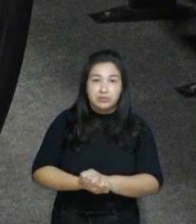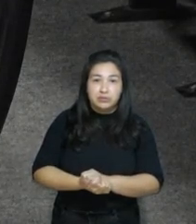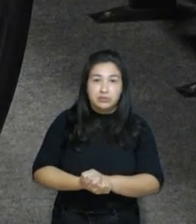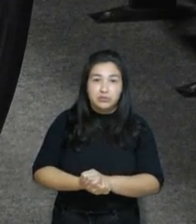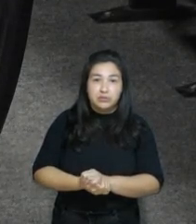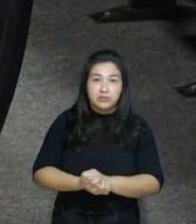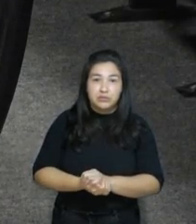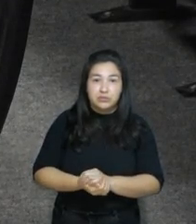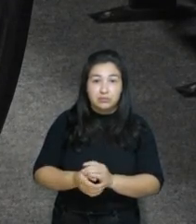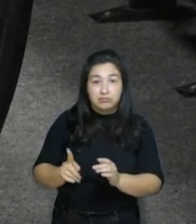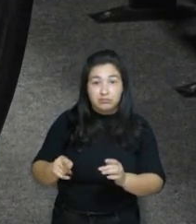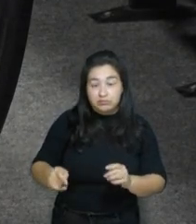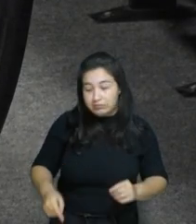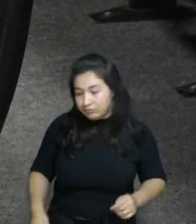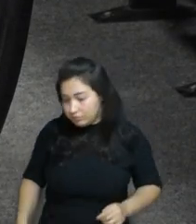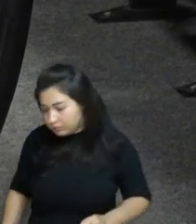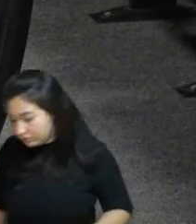É?